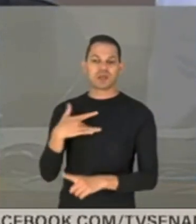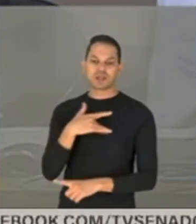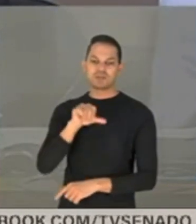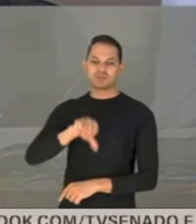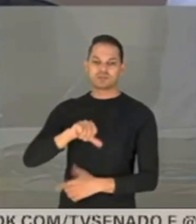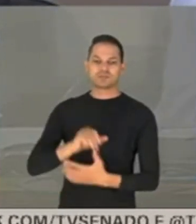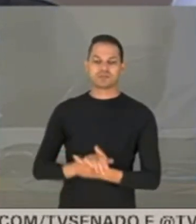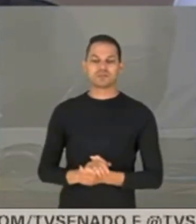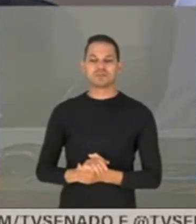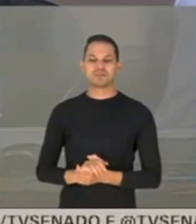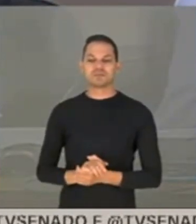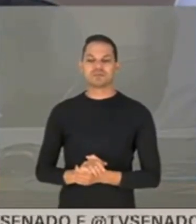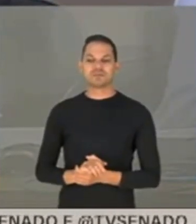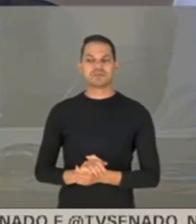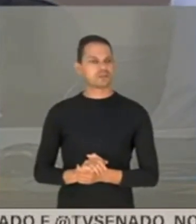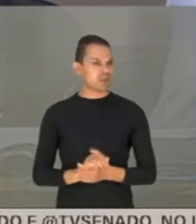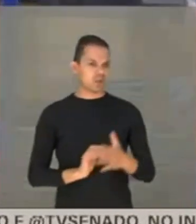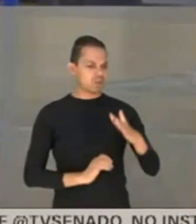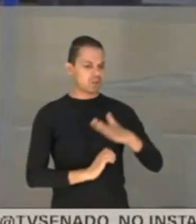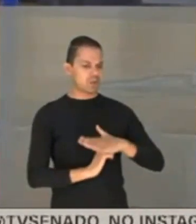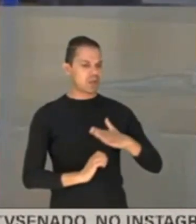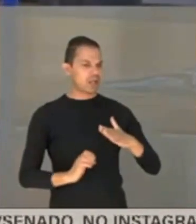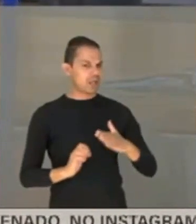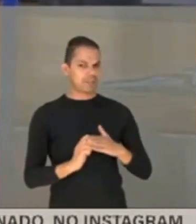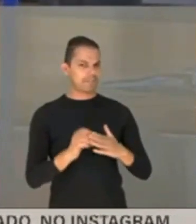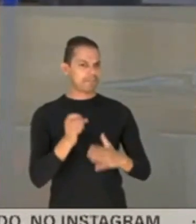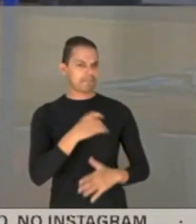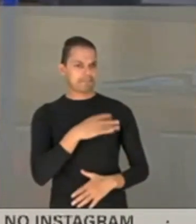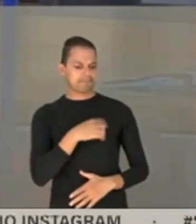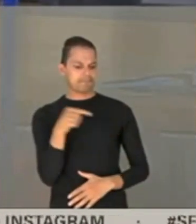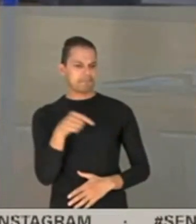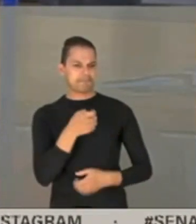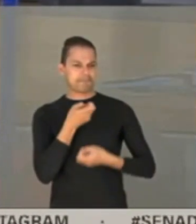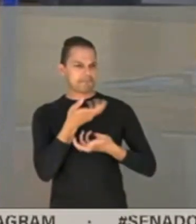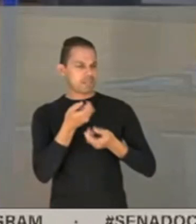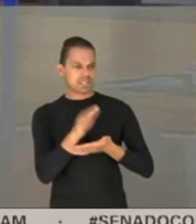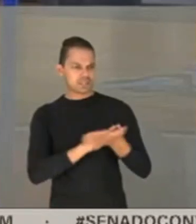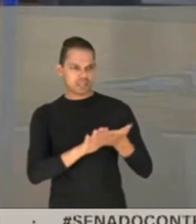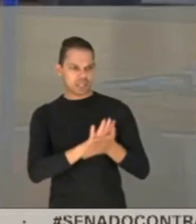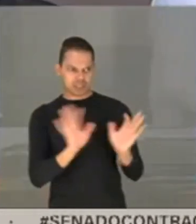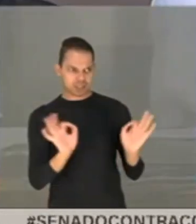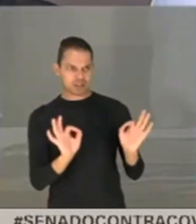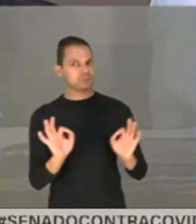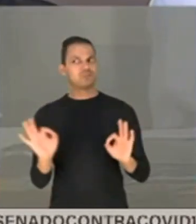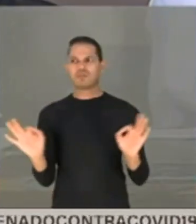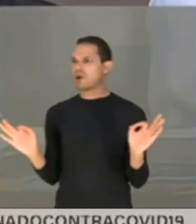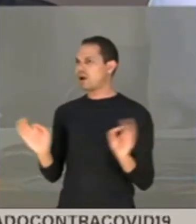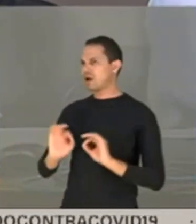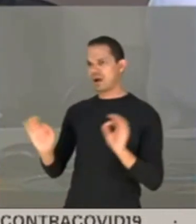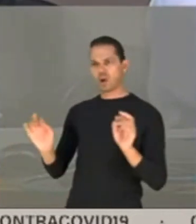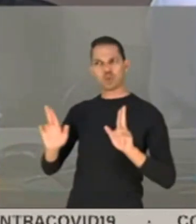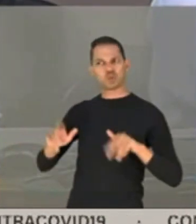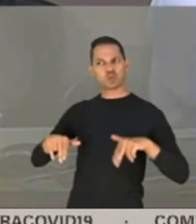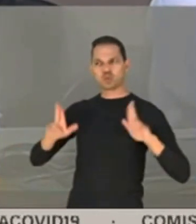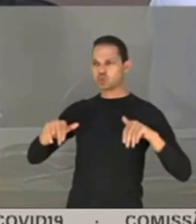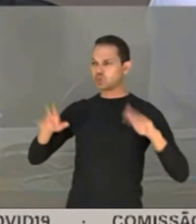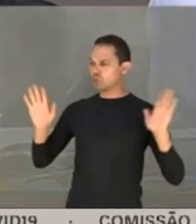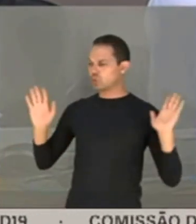saúde. Tá bom. Então a empresa não teria nenhum temor em vir aqui prestar esse esclarecimento? Não, jamais, senhor senador. Nós